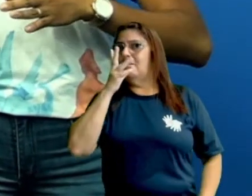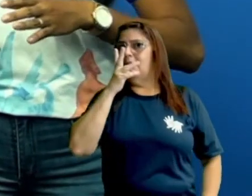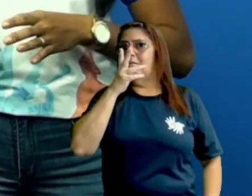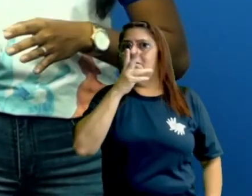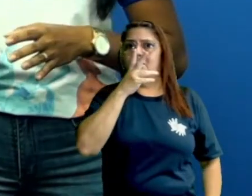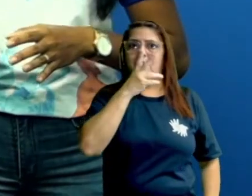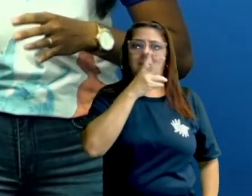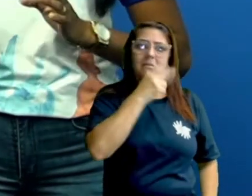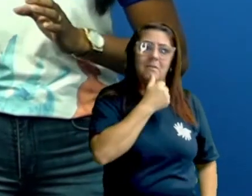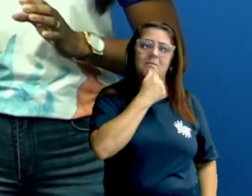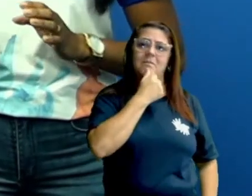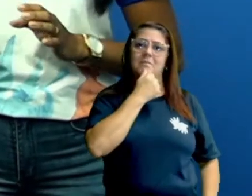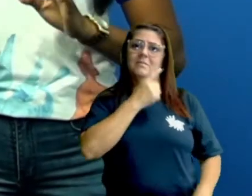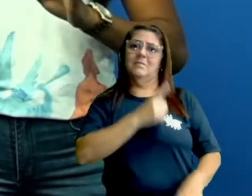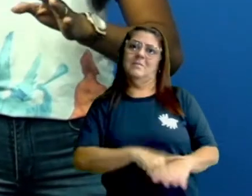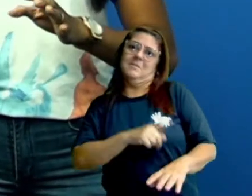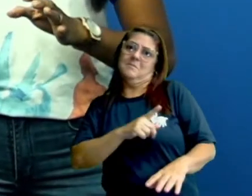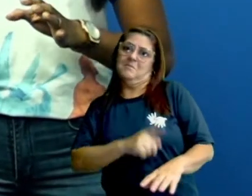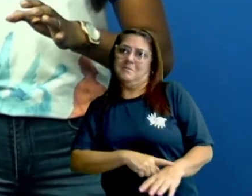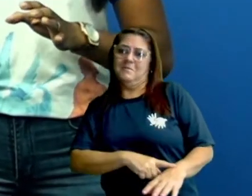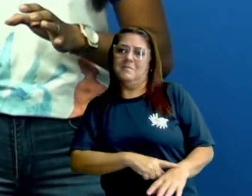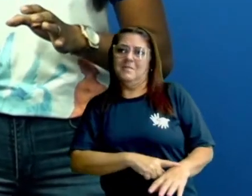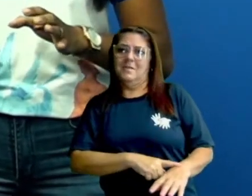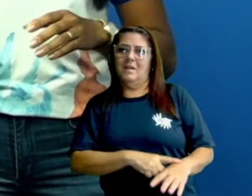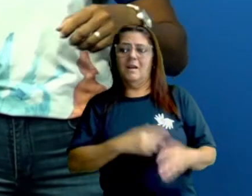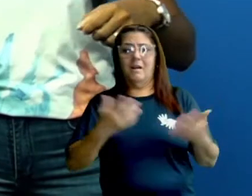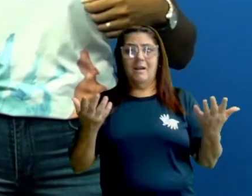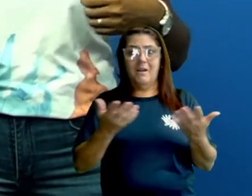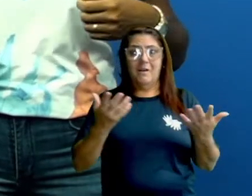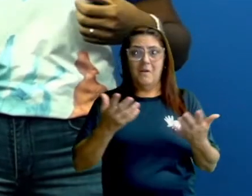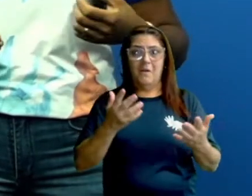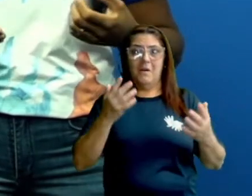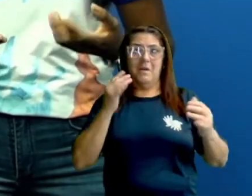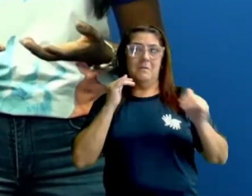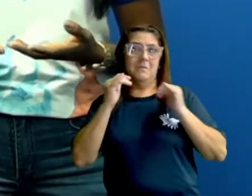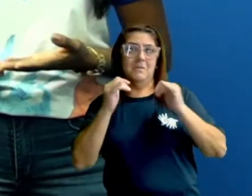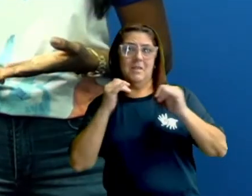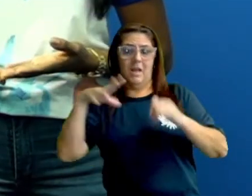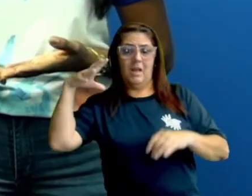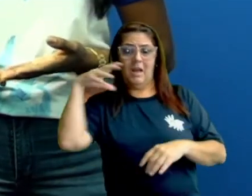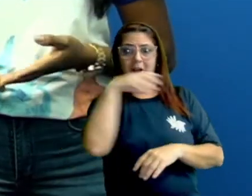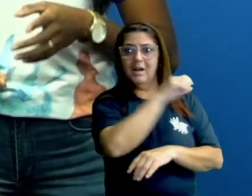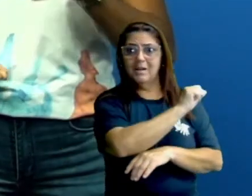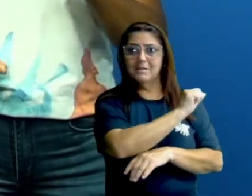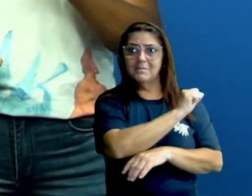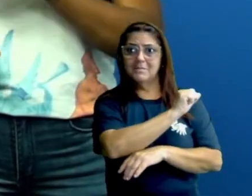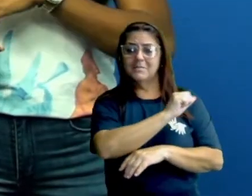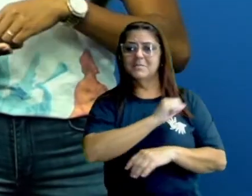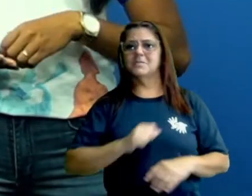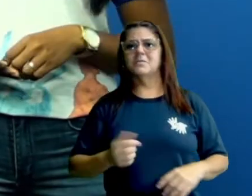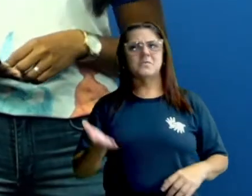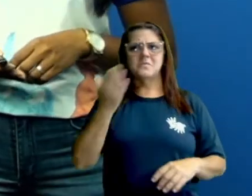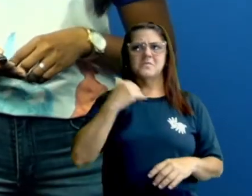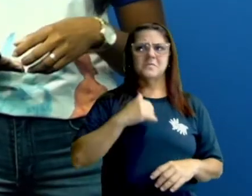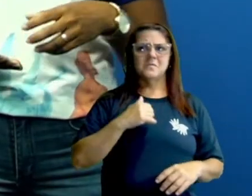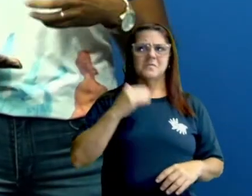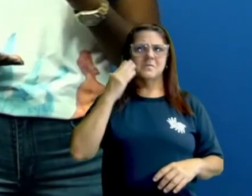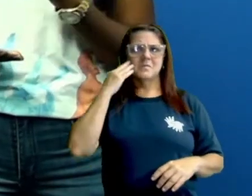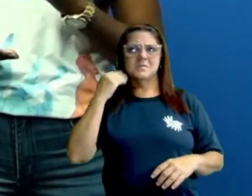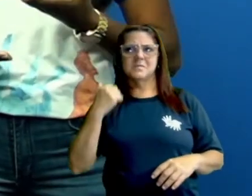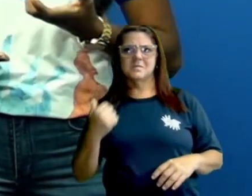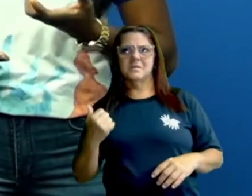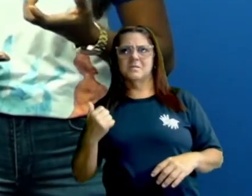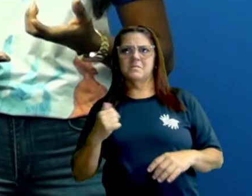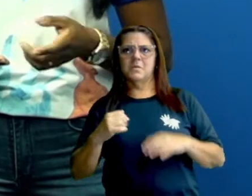tempo bem longo. Já com os meios digitais, não, nós temos a rapidez. Vamos saber mais um pouquinho